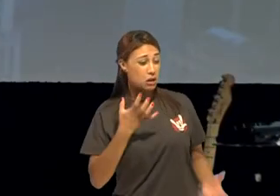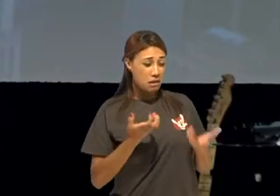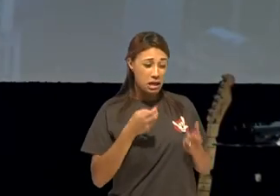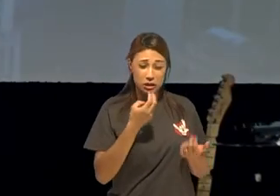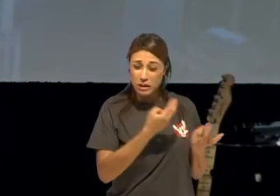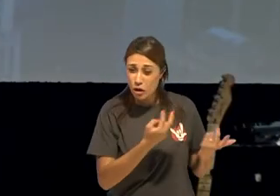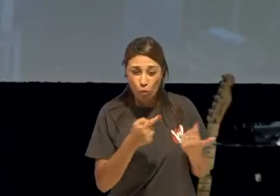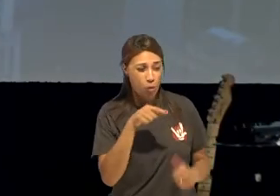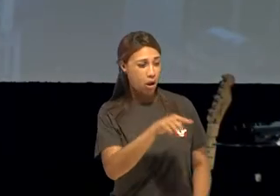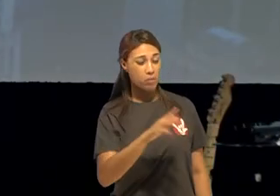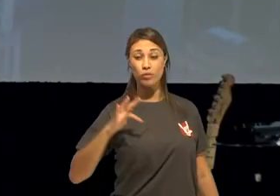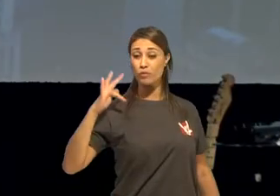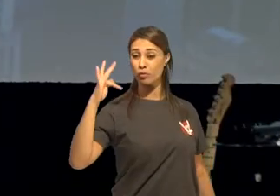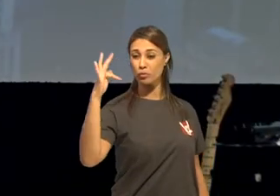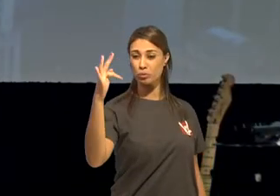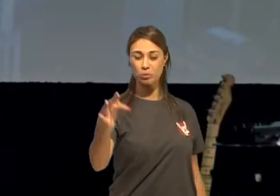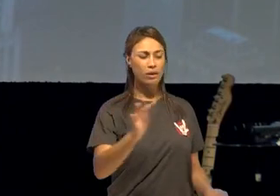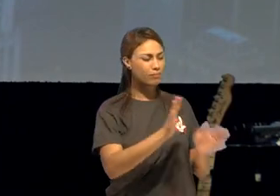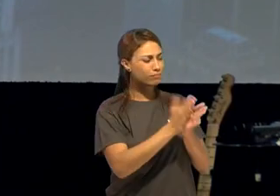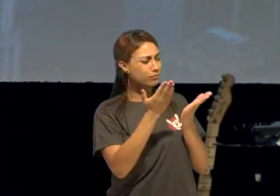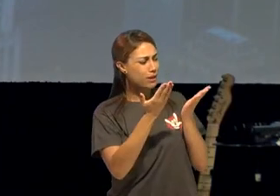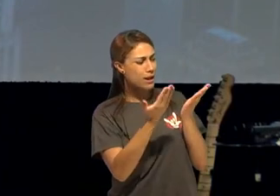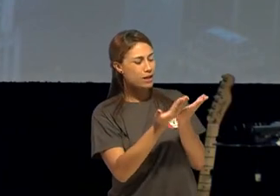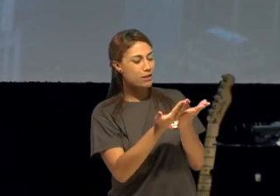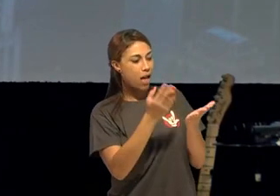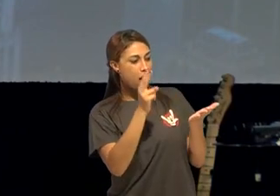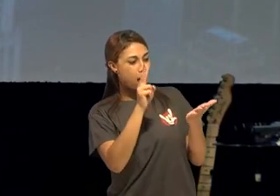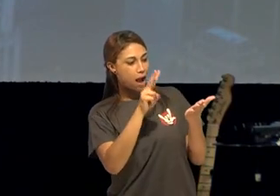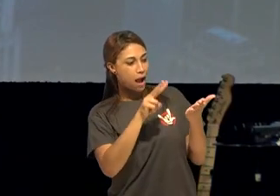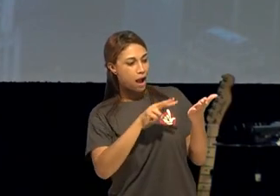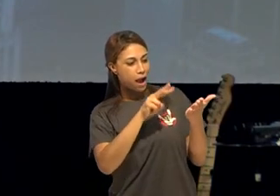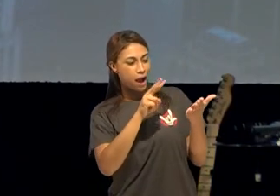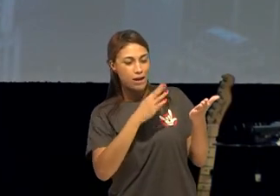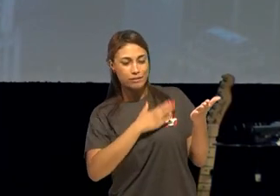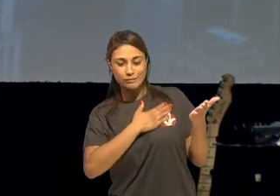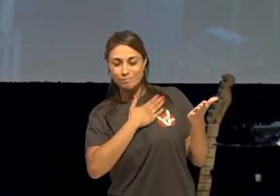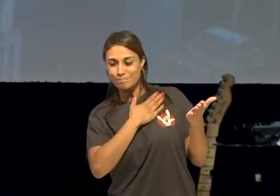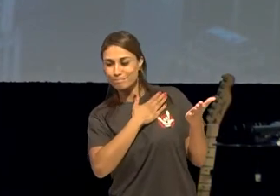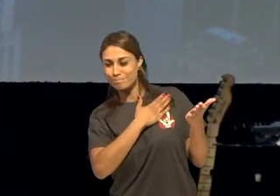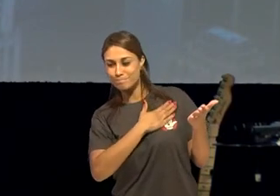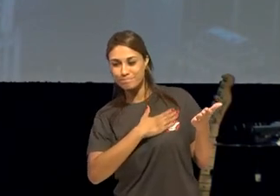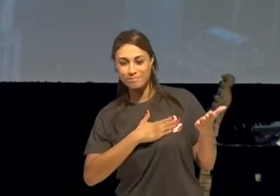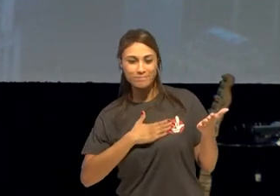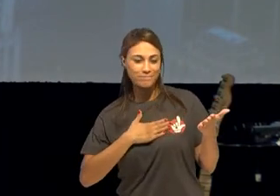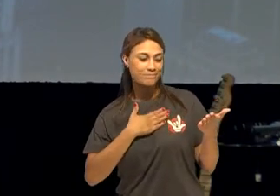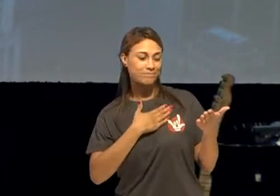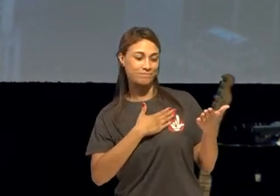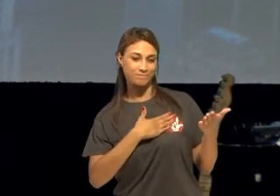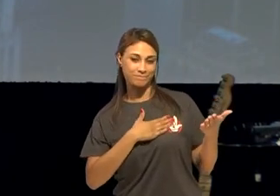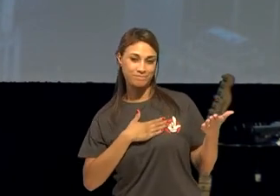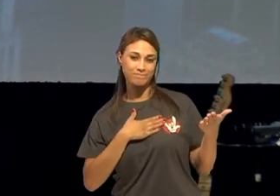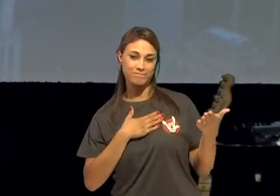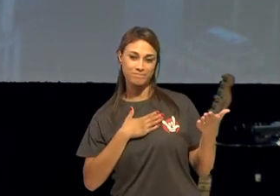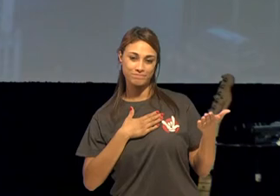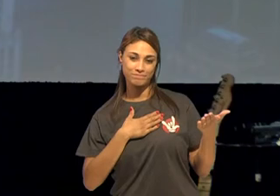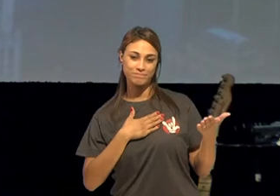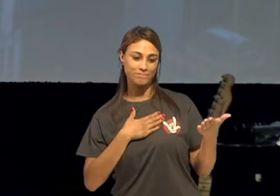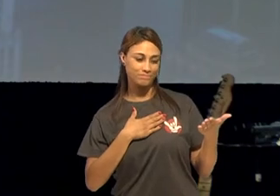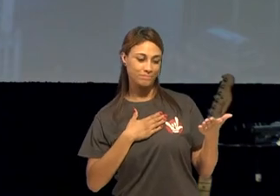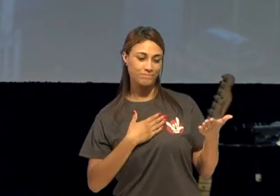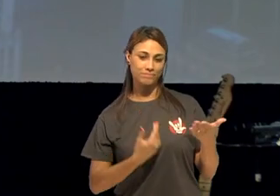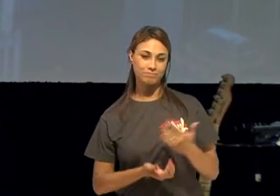E você abre a carta e está lá escrito assim, agora eu já estou sendo entregue como oferta de libação, combati o